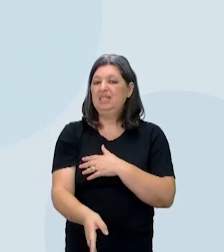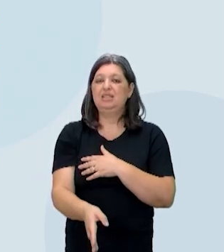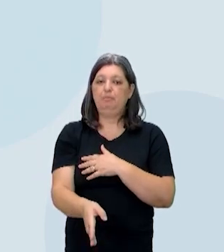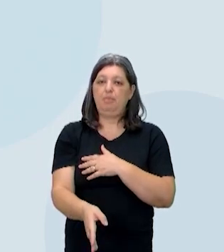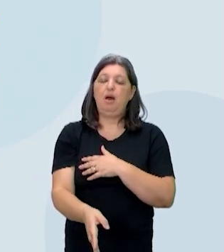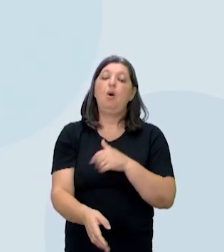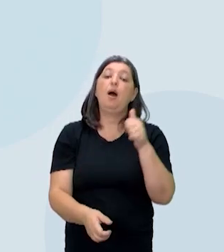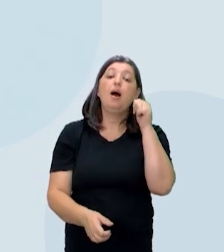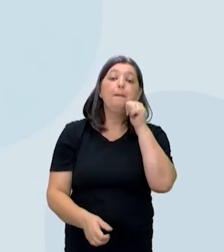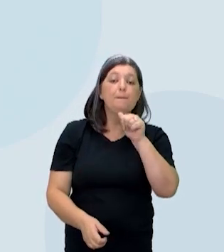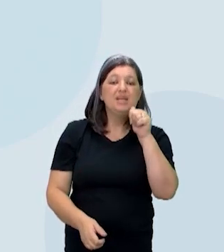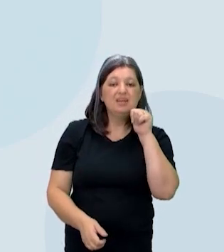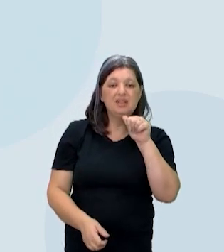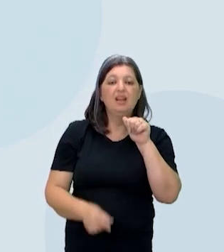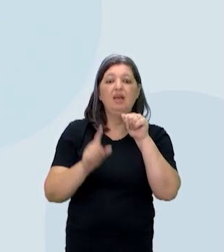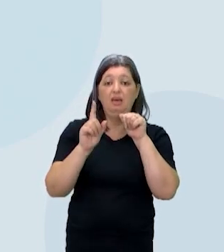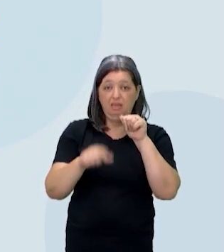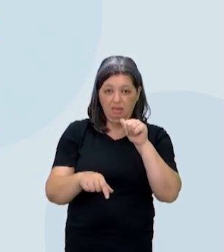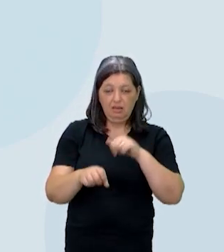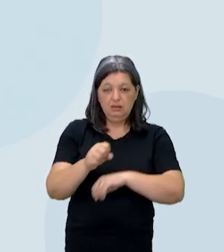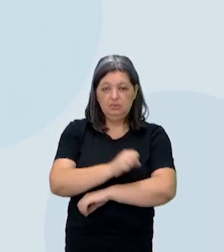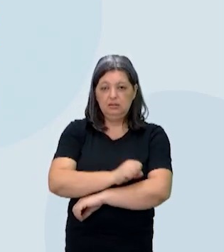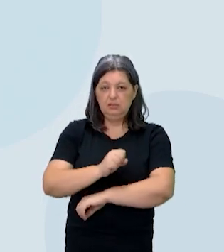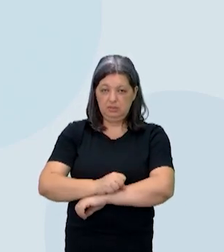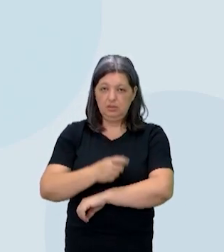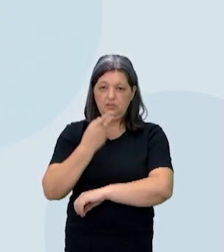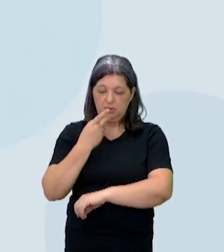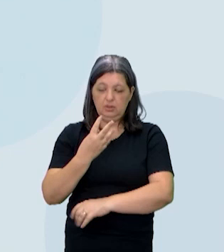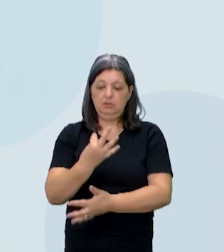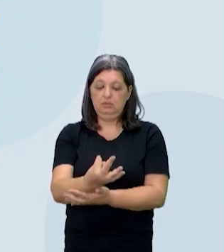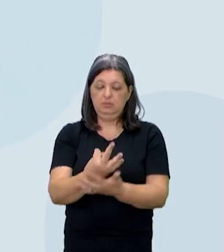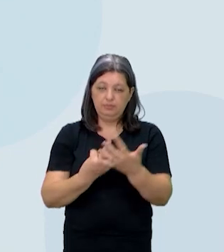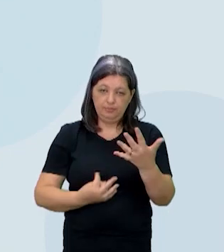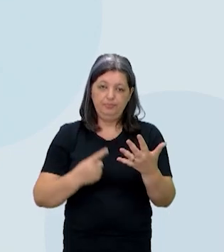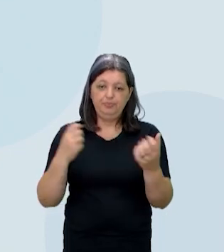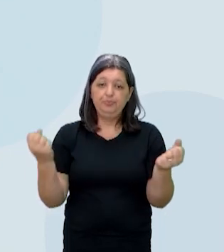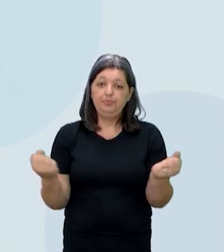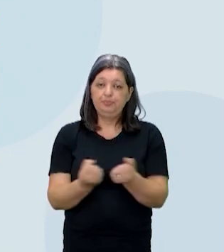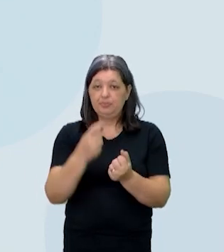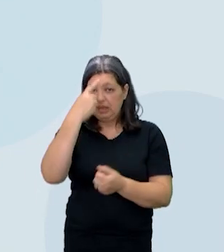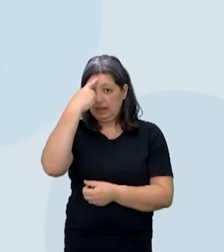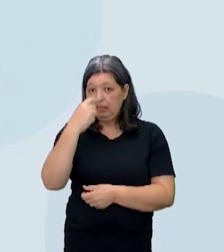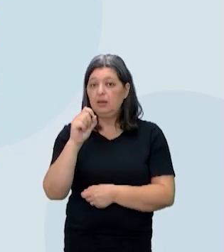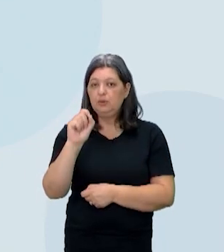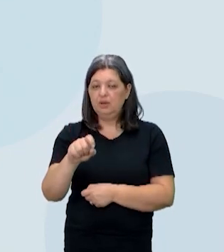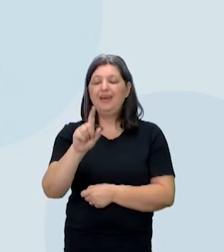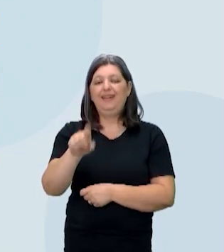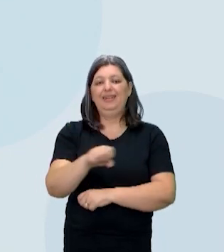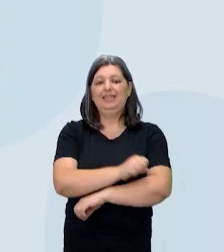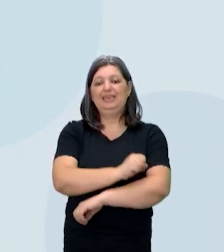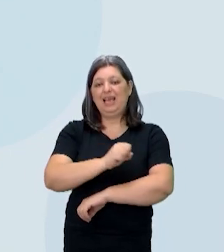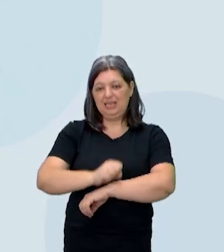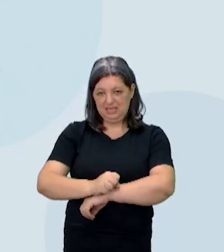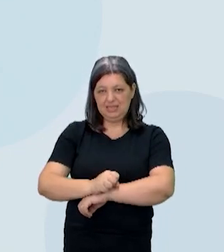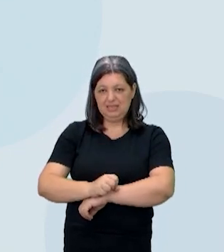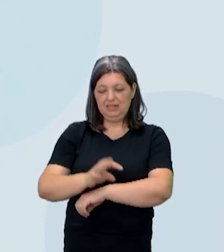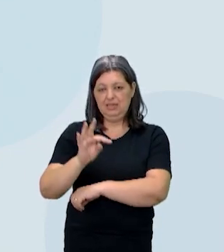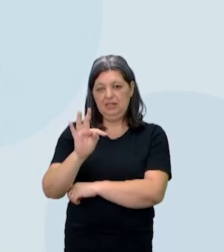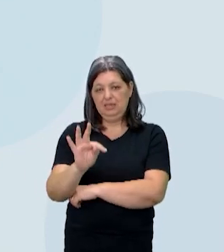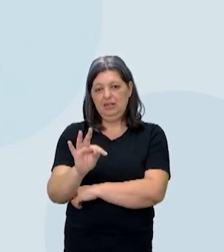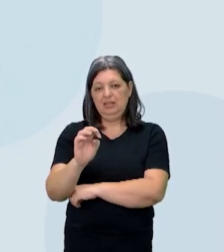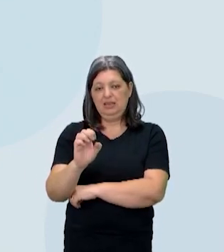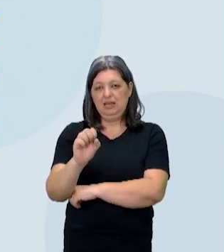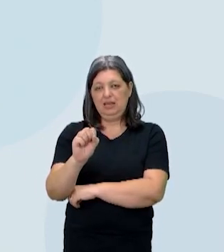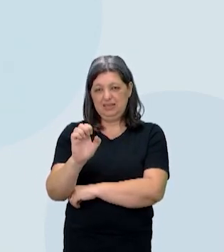principalmente as garotas. Essa é a tese do texto. O texto inteiro vai defender essa ideia. Então, isso é tese, a ideia que o texto